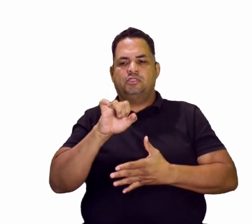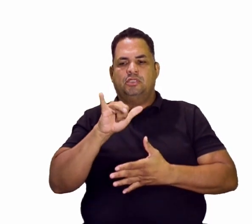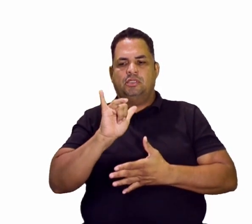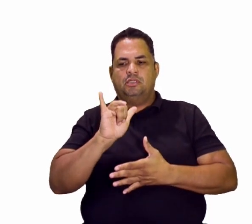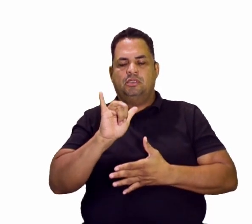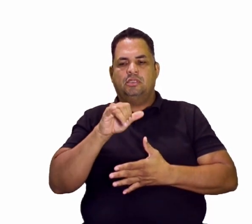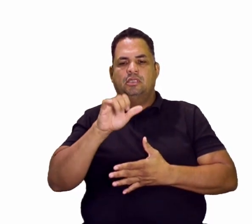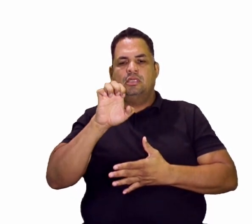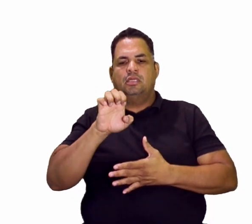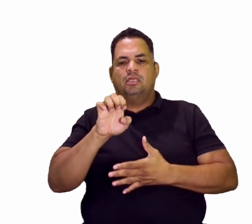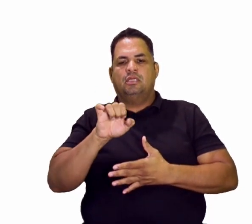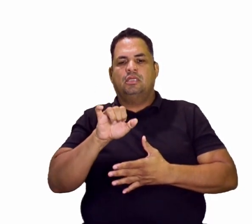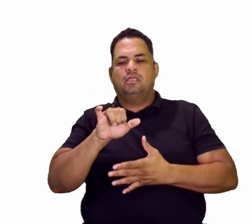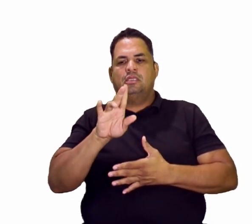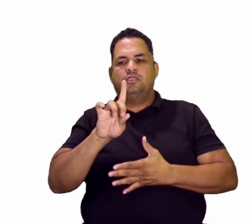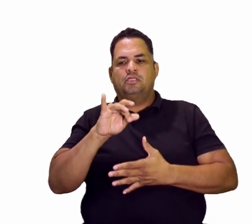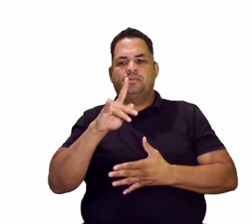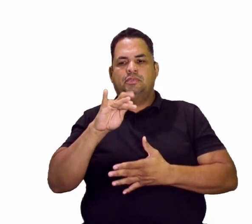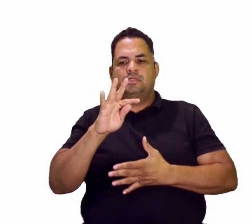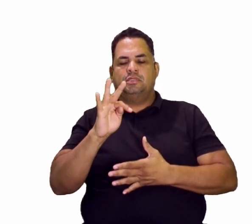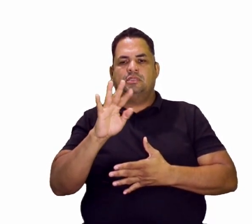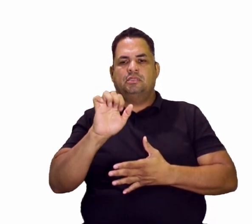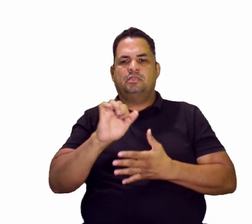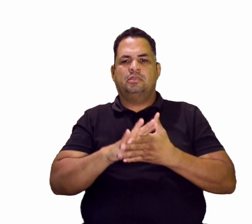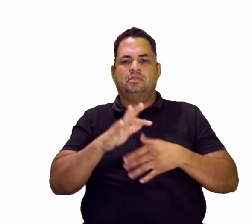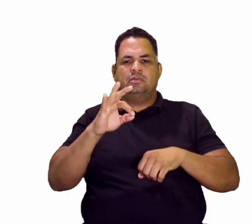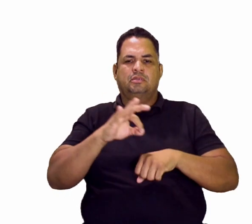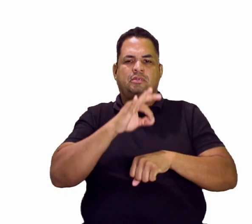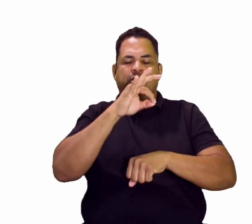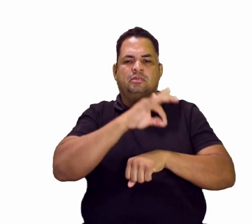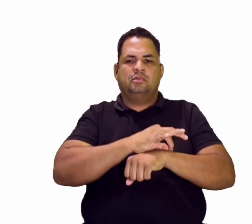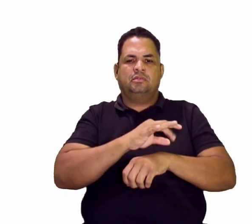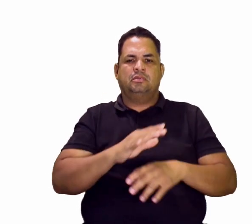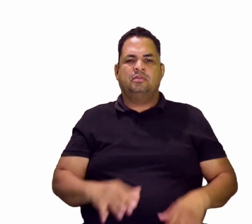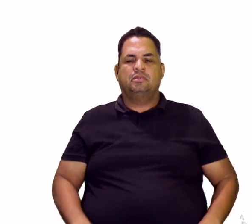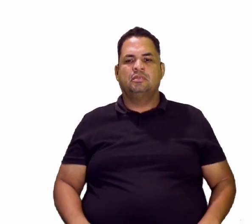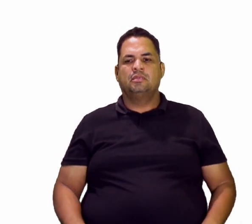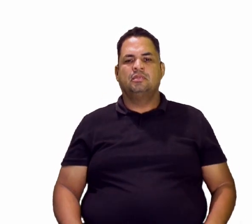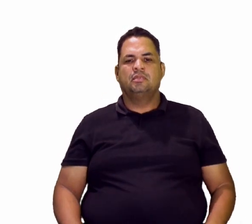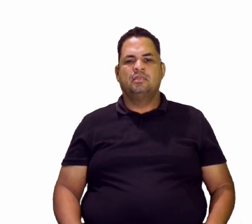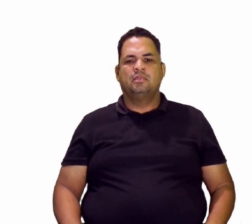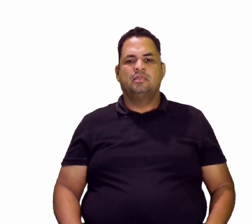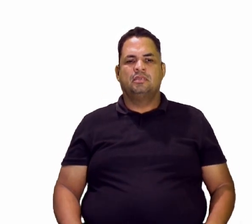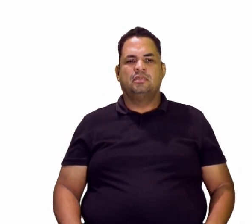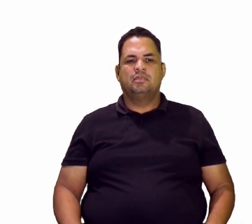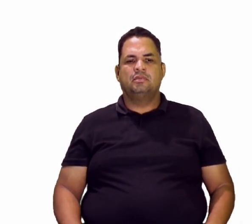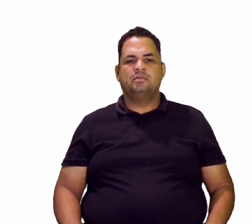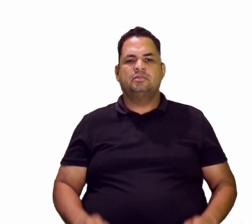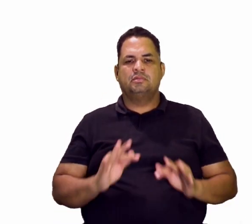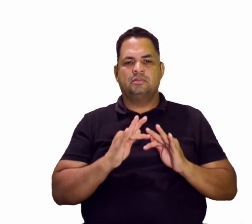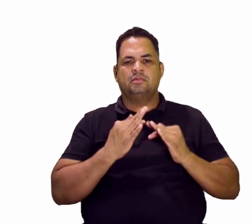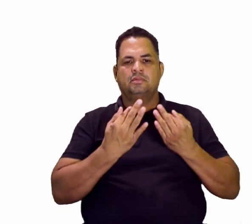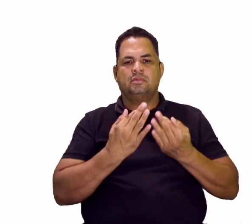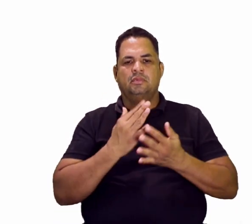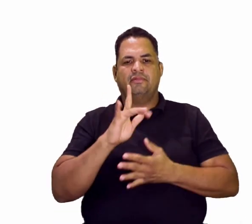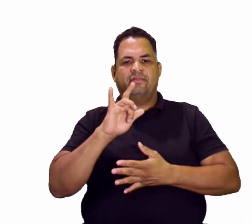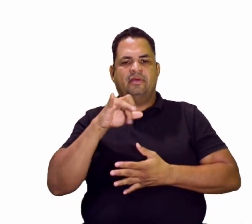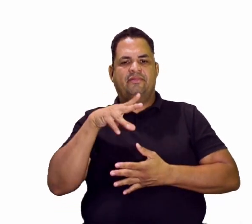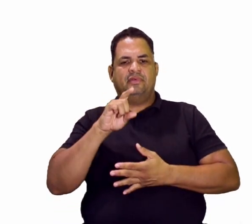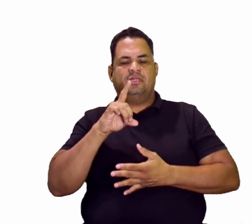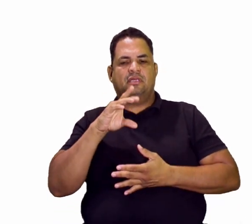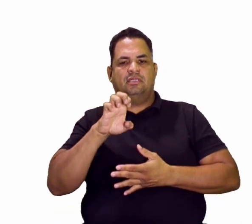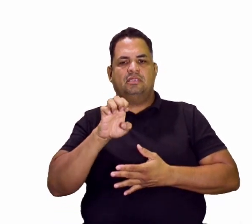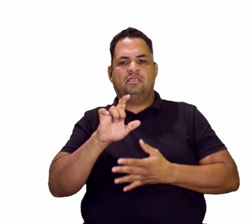né? Ou o mosquito do Egito, né? Praga do Egito, alguma coisa assim. Pertence à família